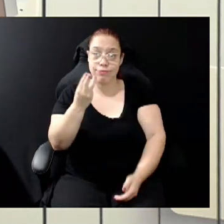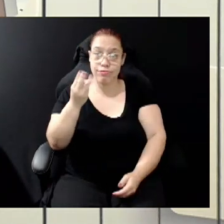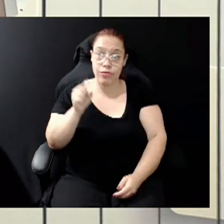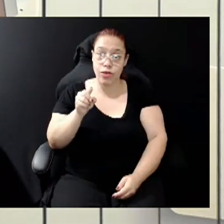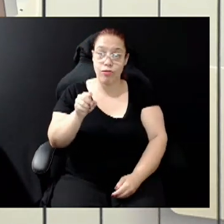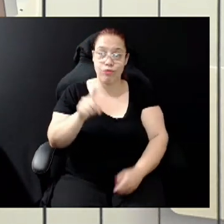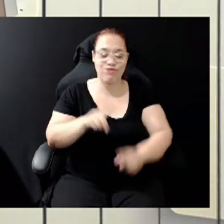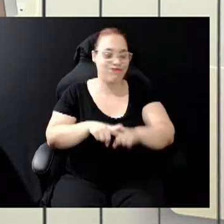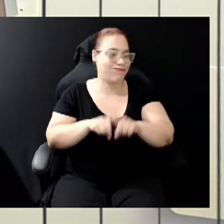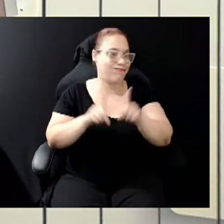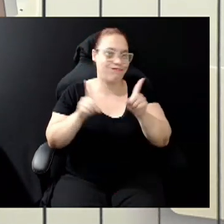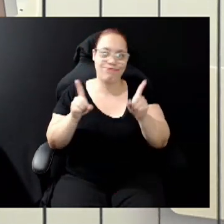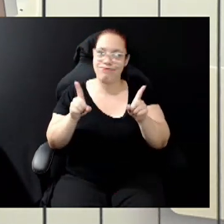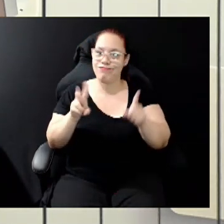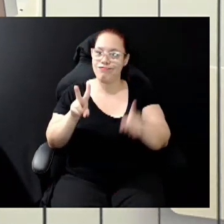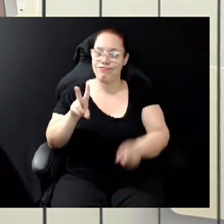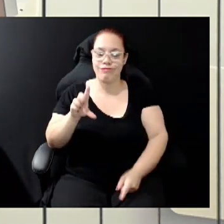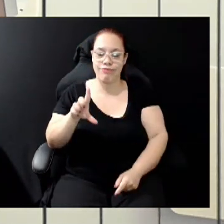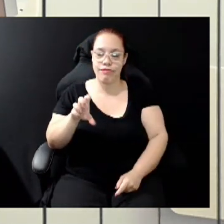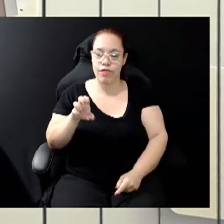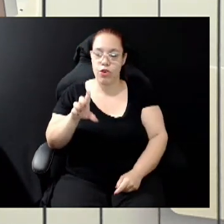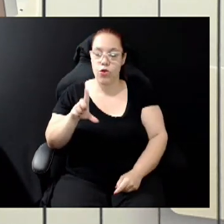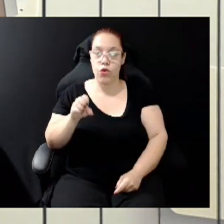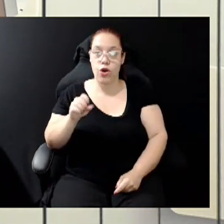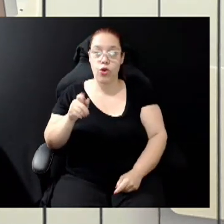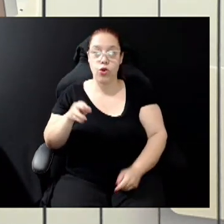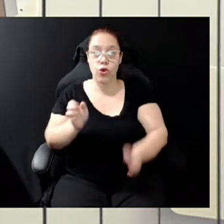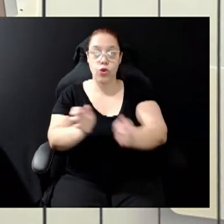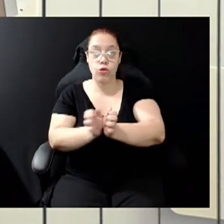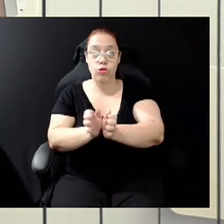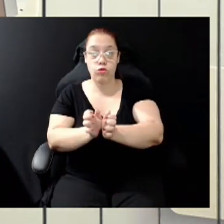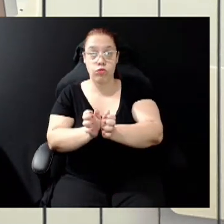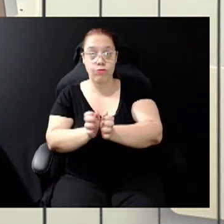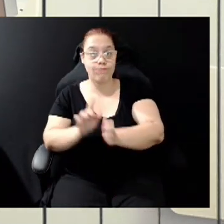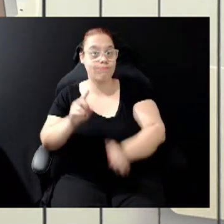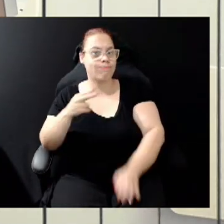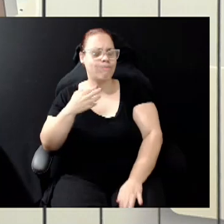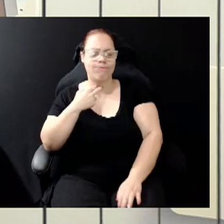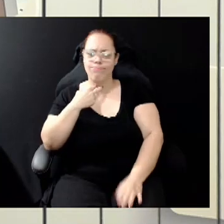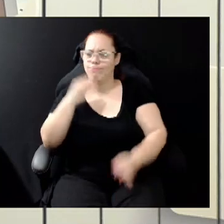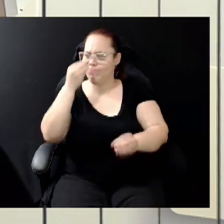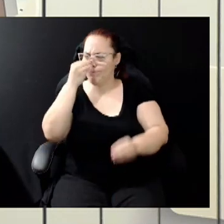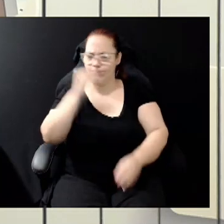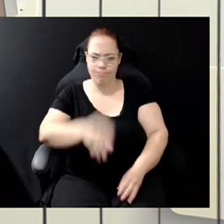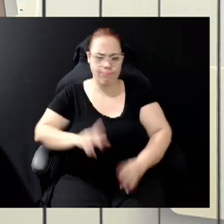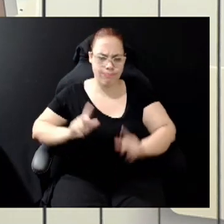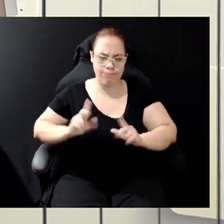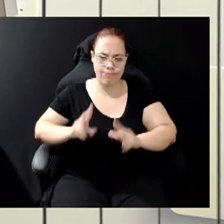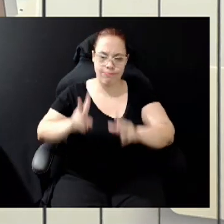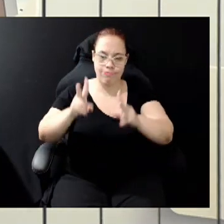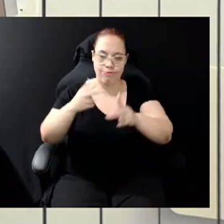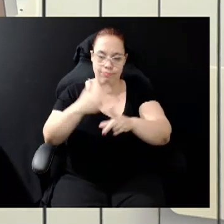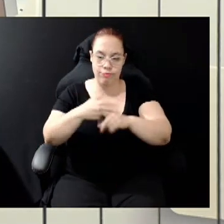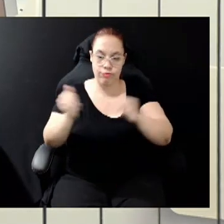Velo Clube, que está em ascensão na competição, não desistiu e conseguiu o gol de empate nos acréscimos. Situação